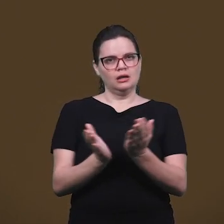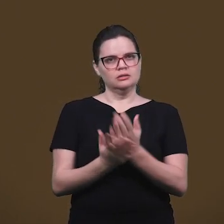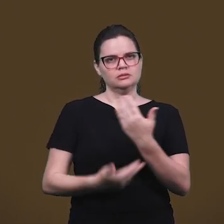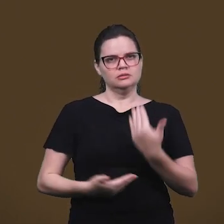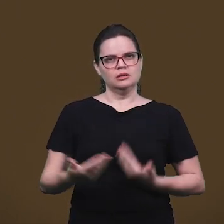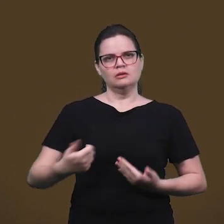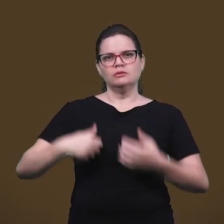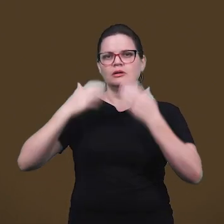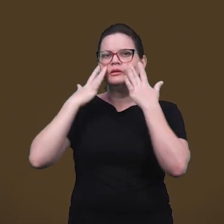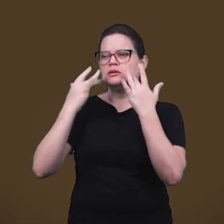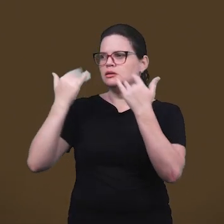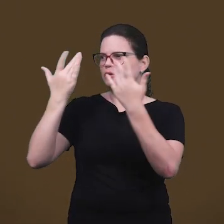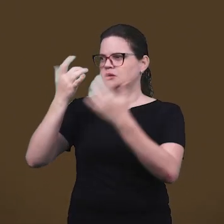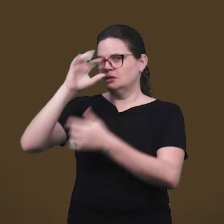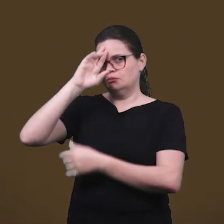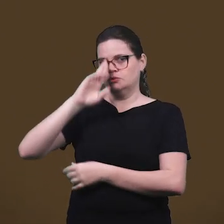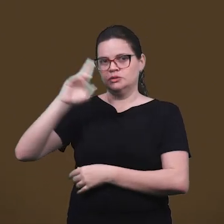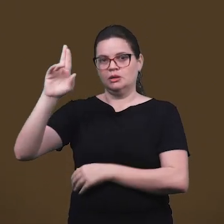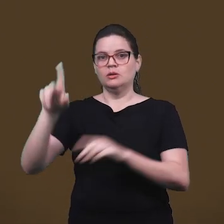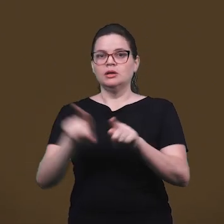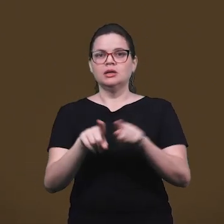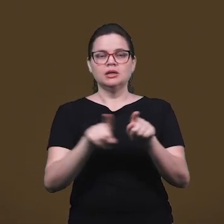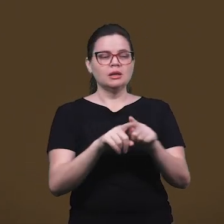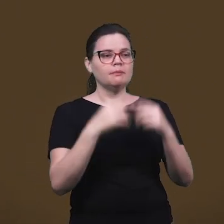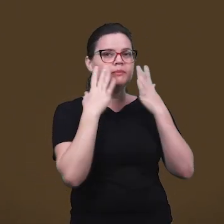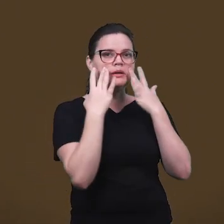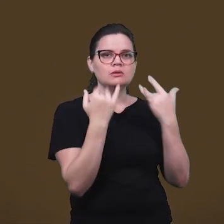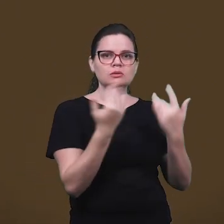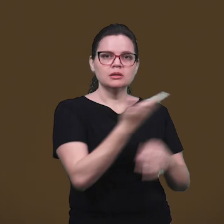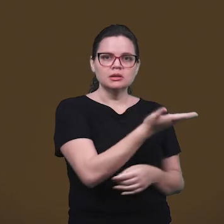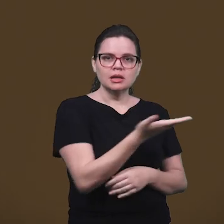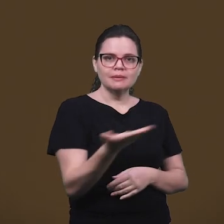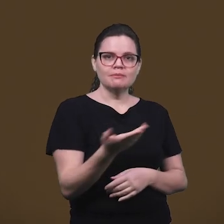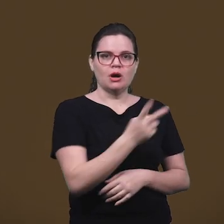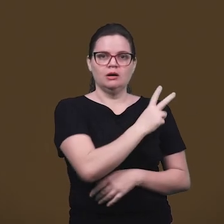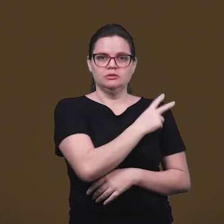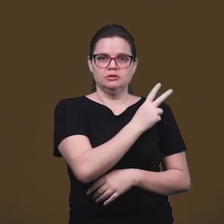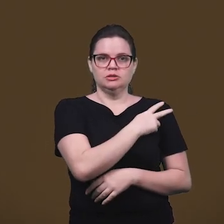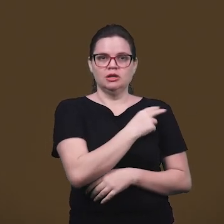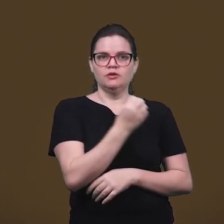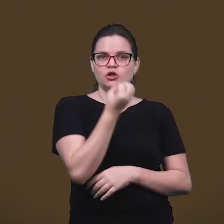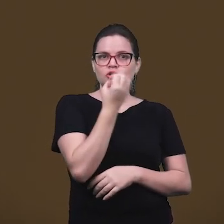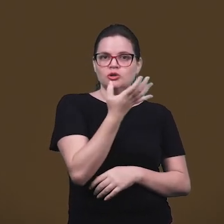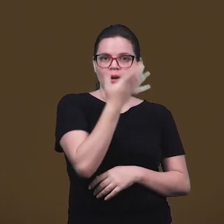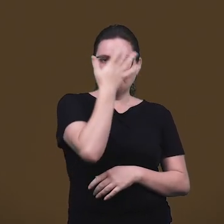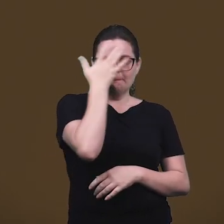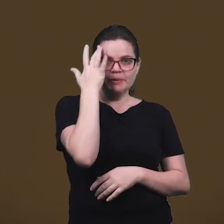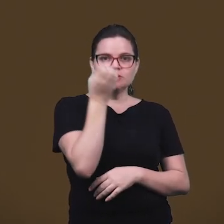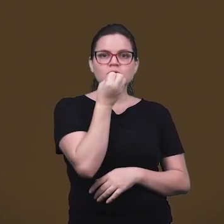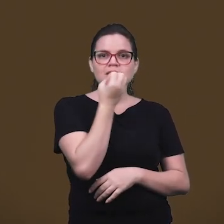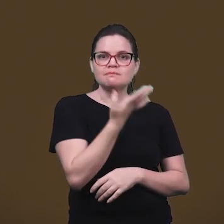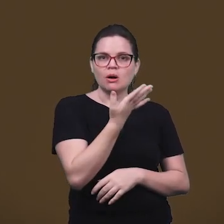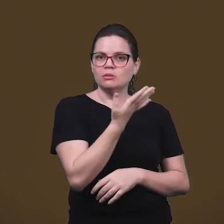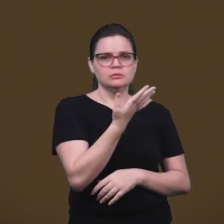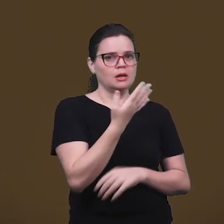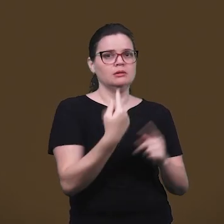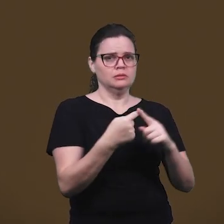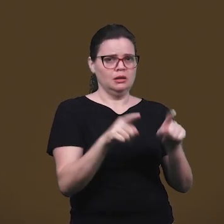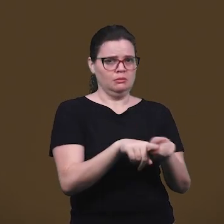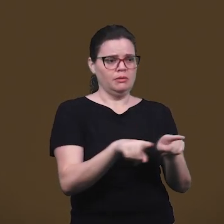todo temor aos senhores, não somente aos bons e humanos, mas também aos maus. Olha